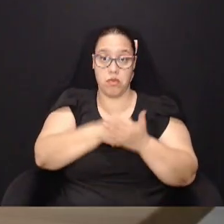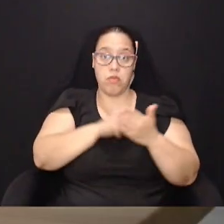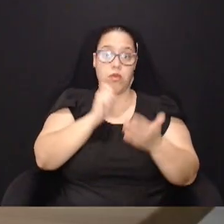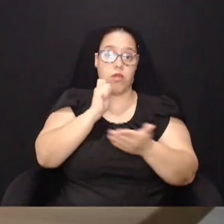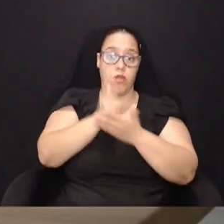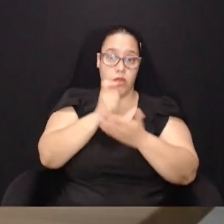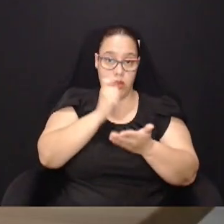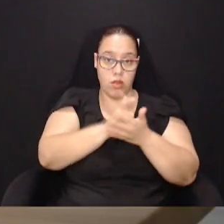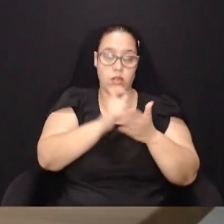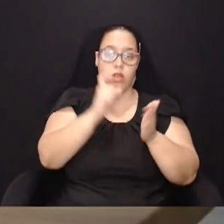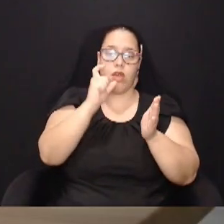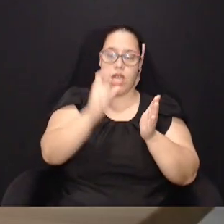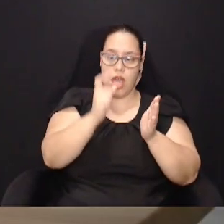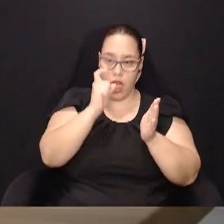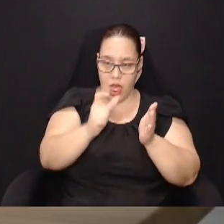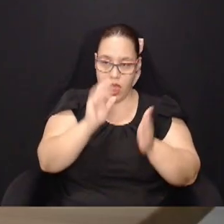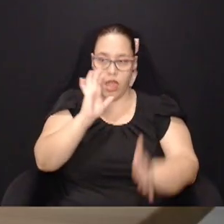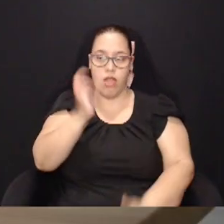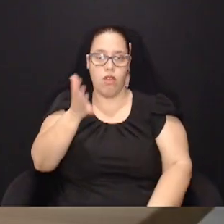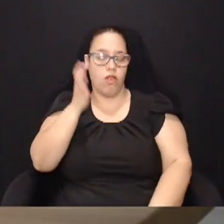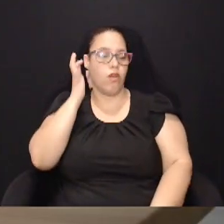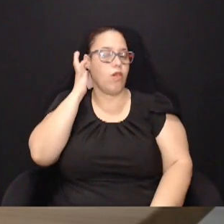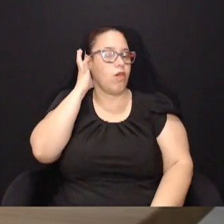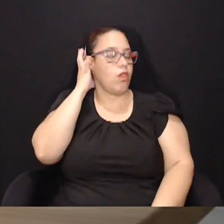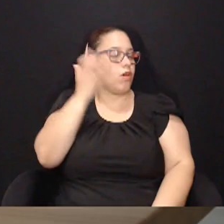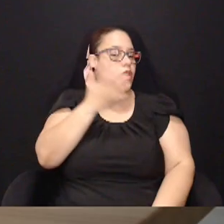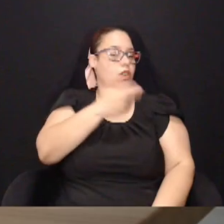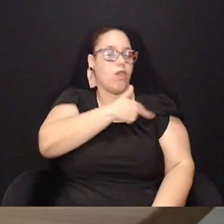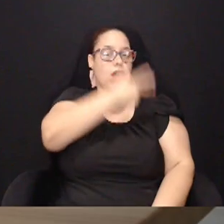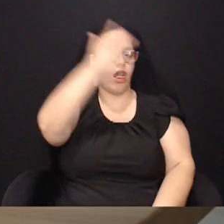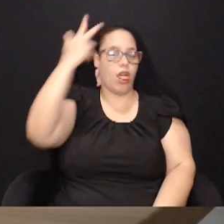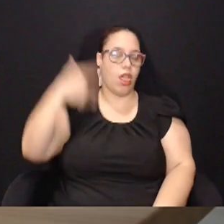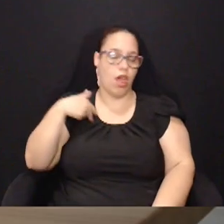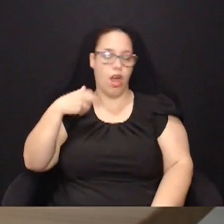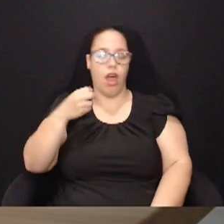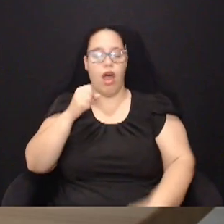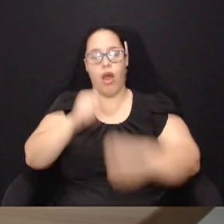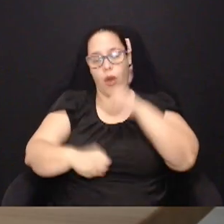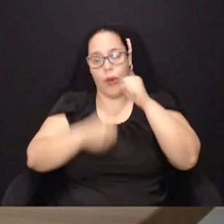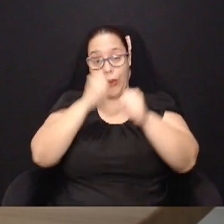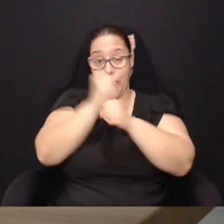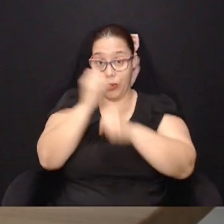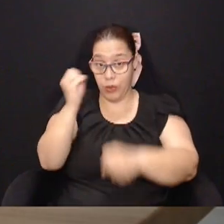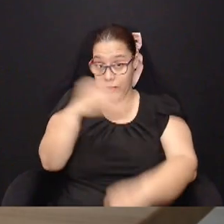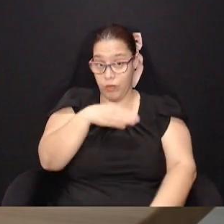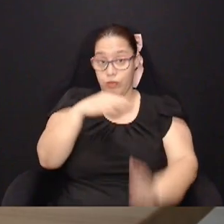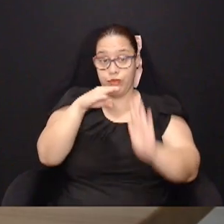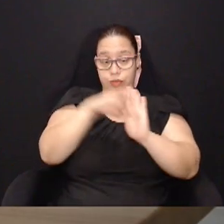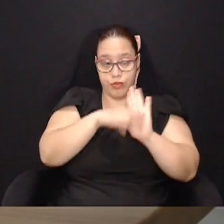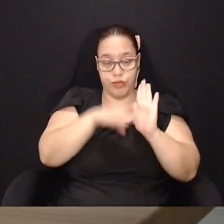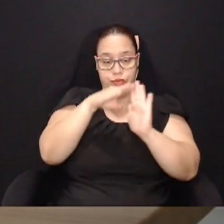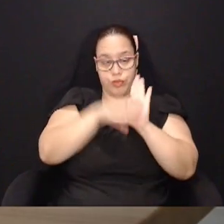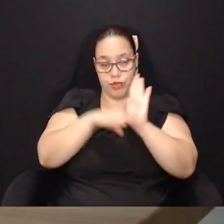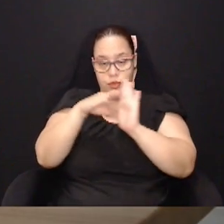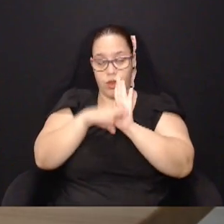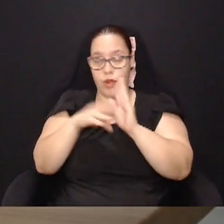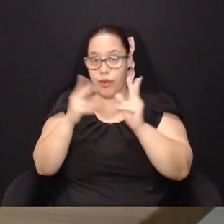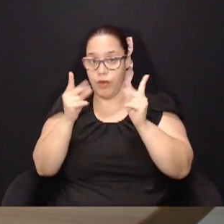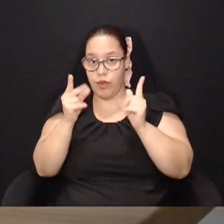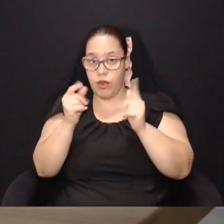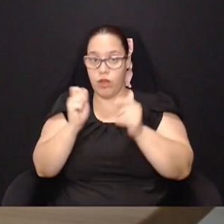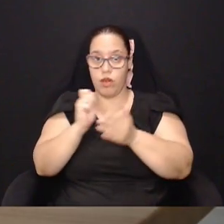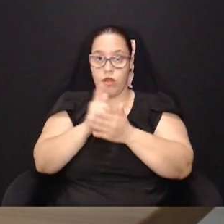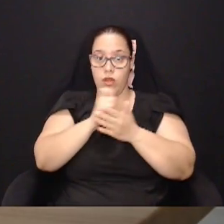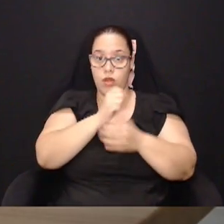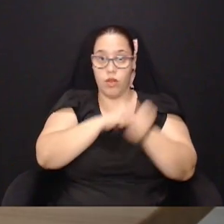que a gente já consumiu no Natal, Ano Novo, e aí a gente fez aí um parcelamento de todo esse dinheiro que a gente gastou no passado,